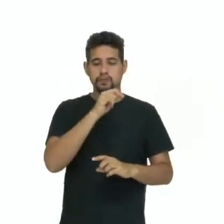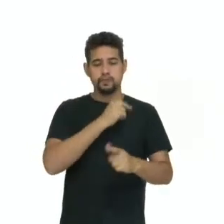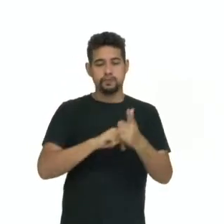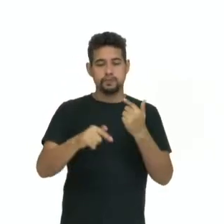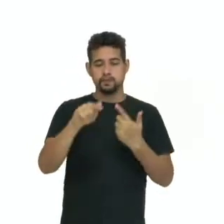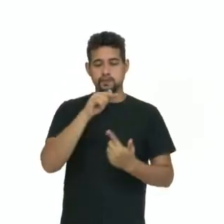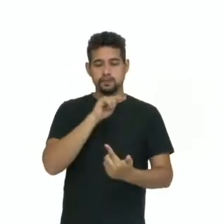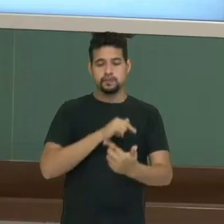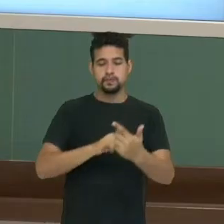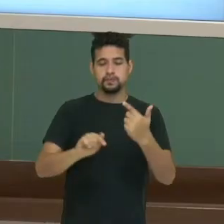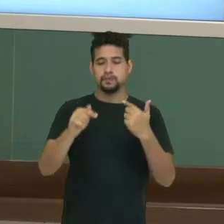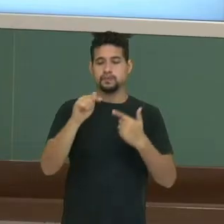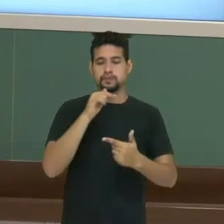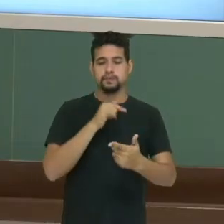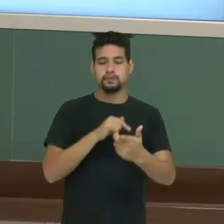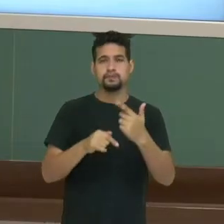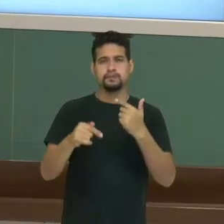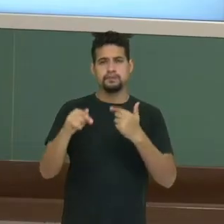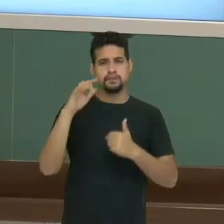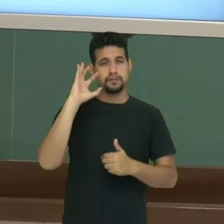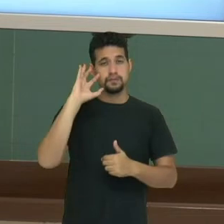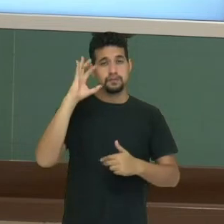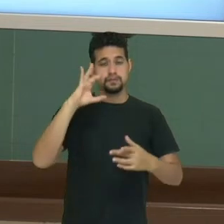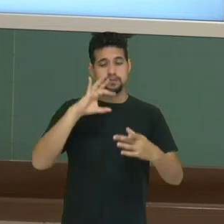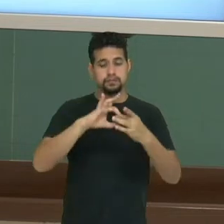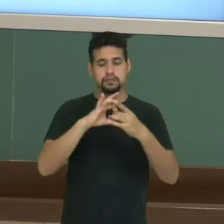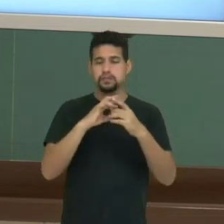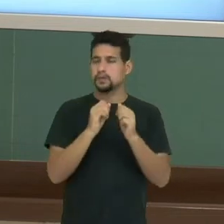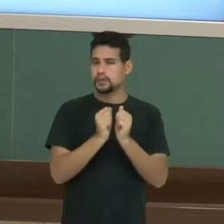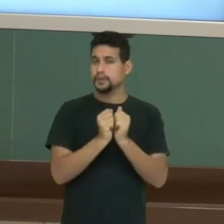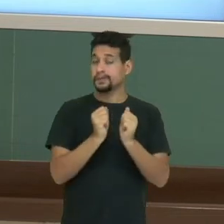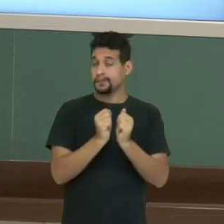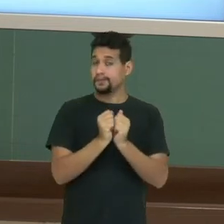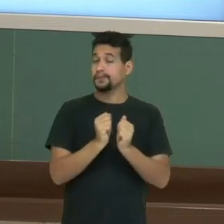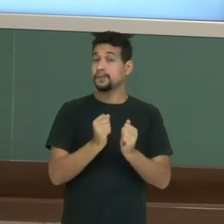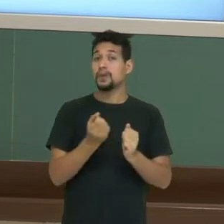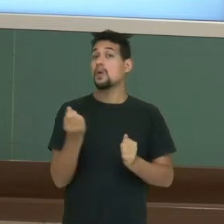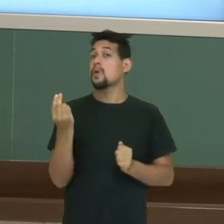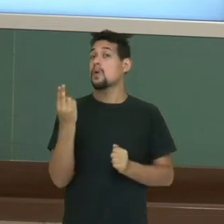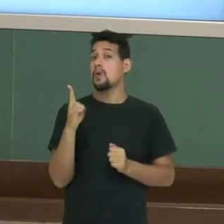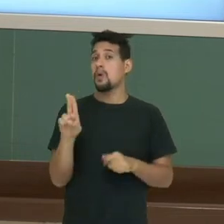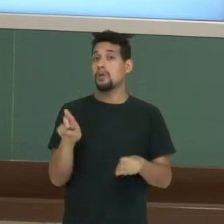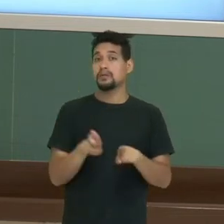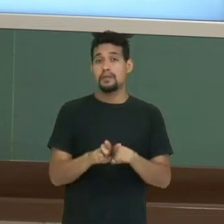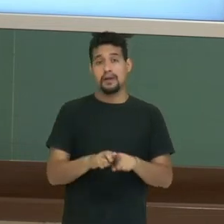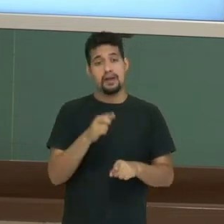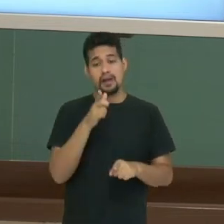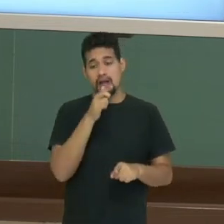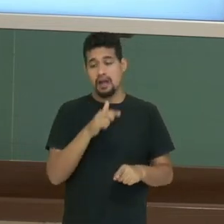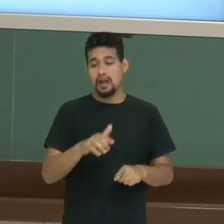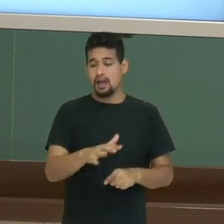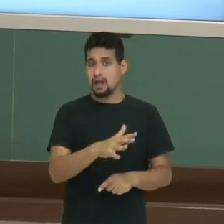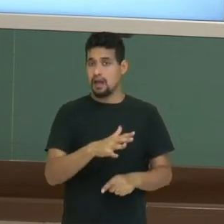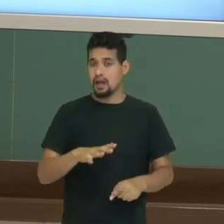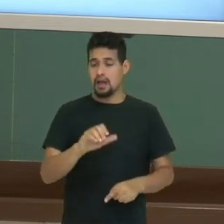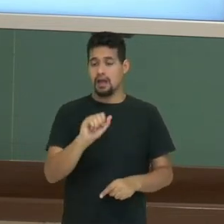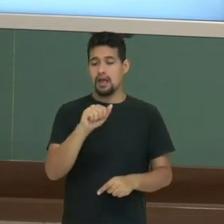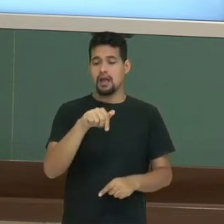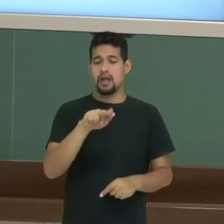tem a nossa substância que pode estar fundida, eletrólise ígnea, ou em solução aquosa, eletrólise